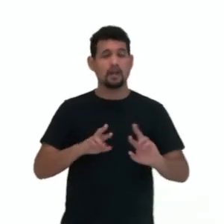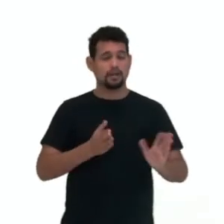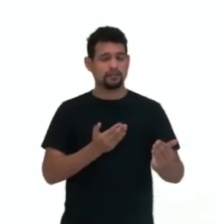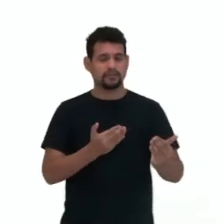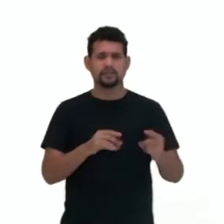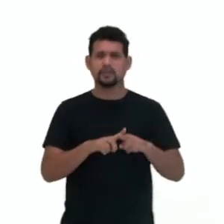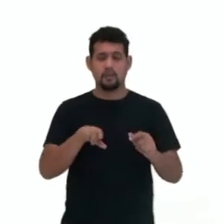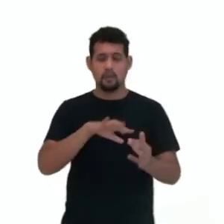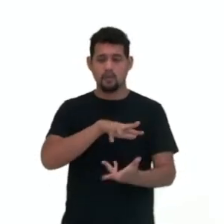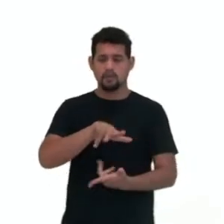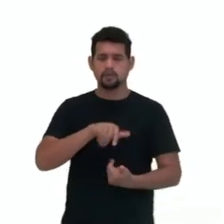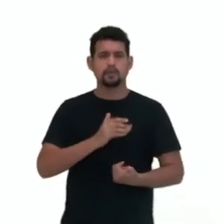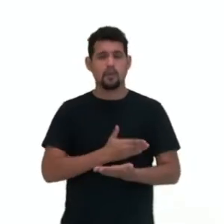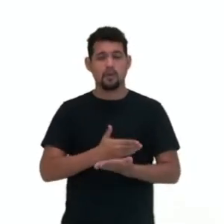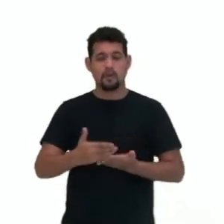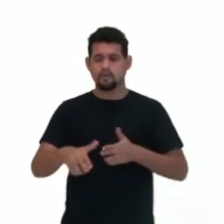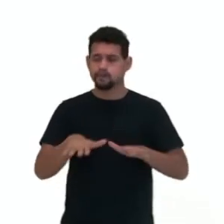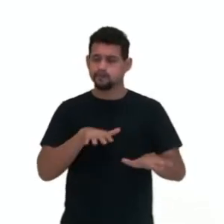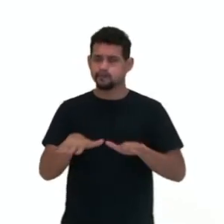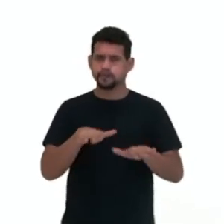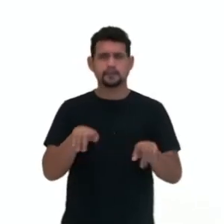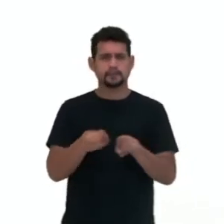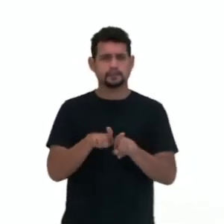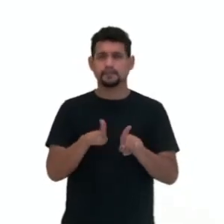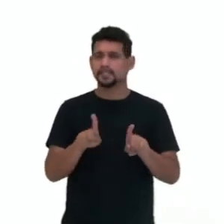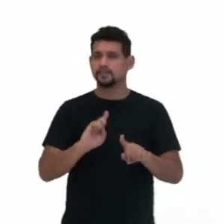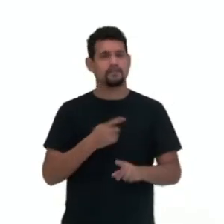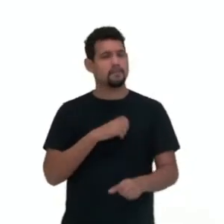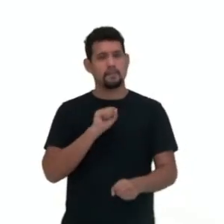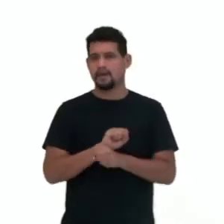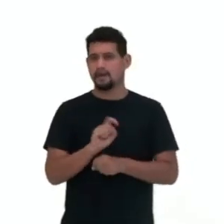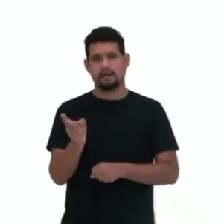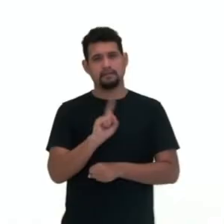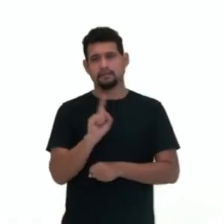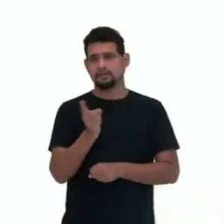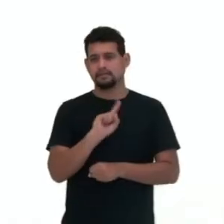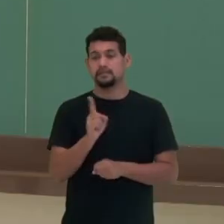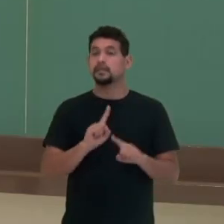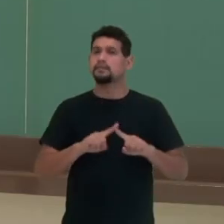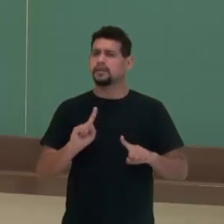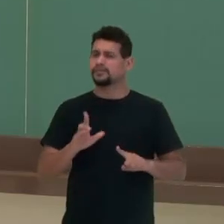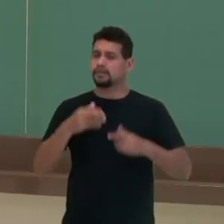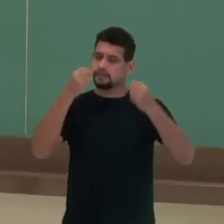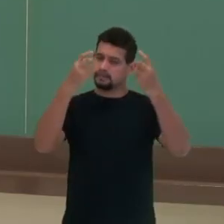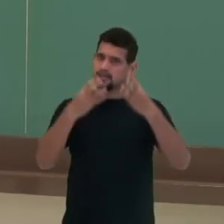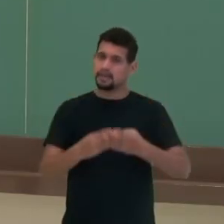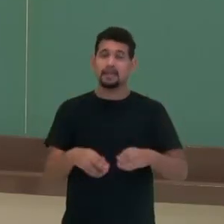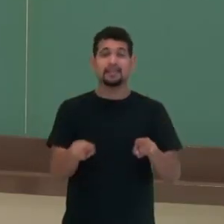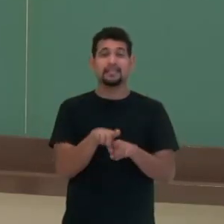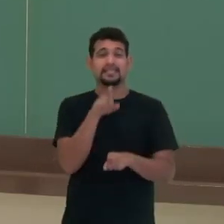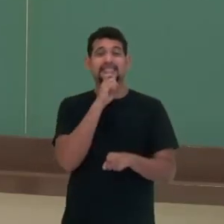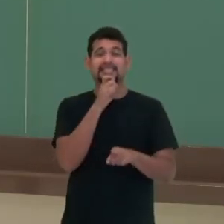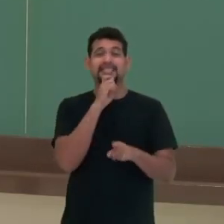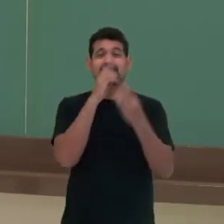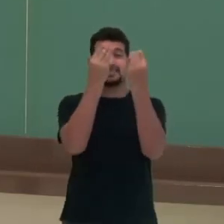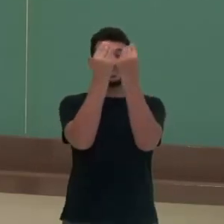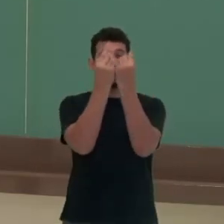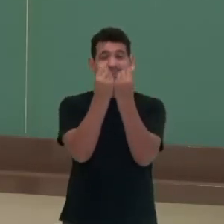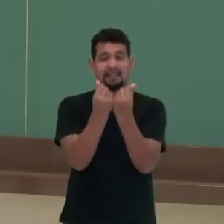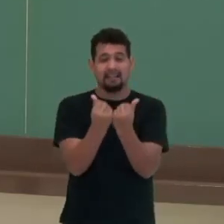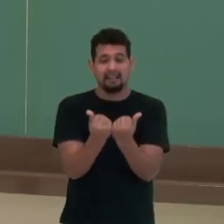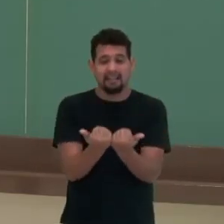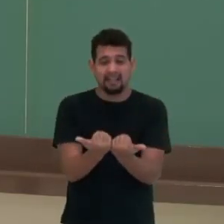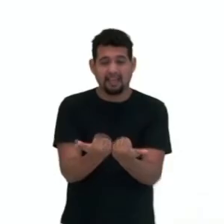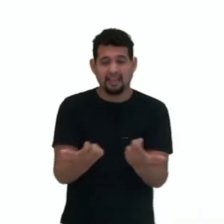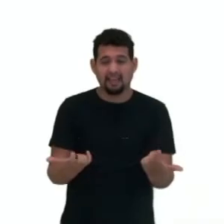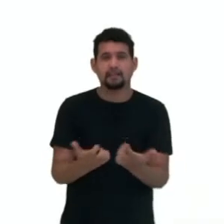desse mundo começou a se mobilizar e não vamos parar. Então, quando eu falei no derretimento das geleiras, olha a imagem aqui